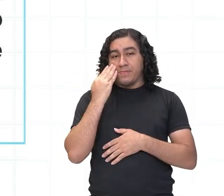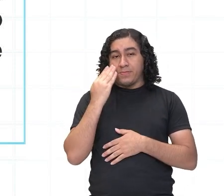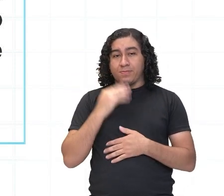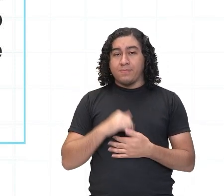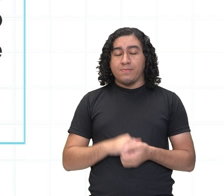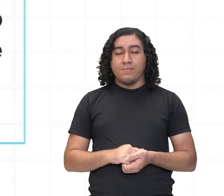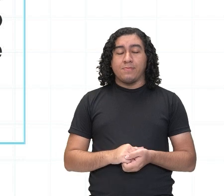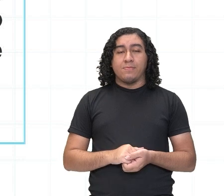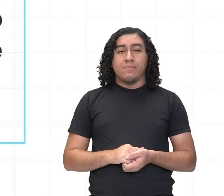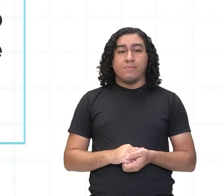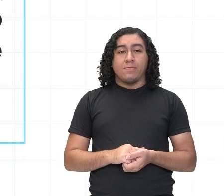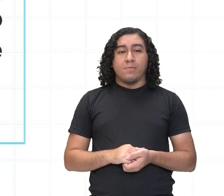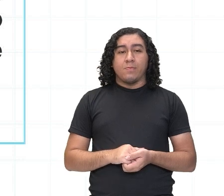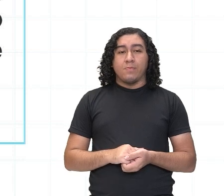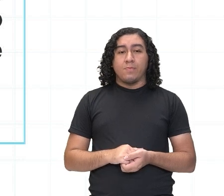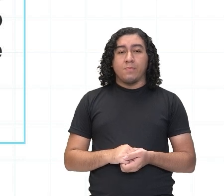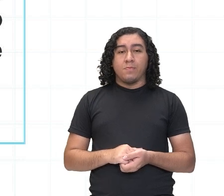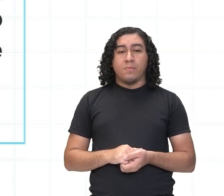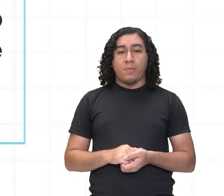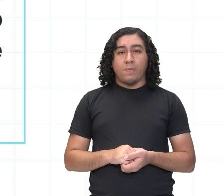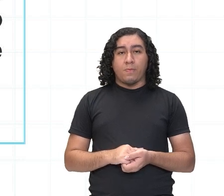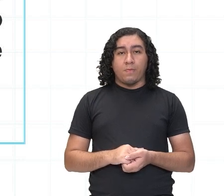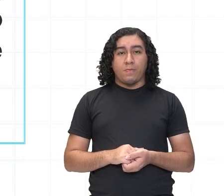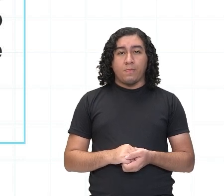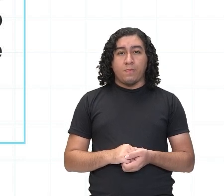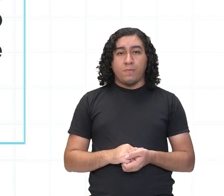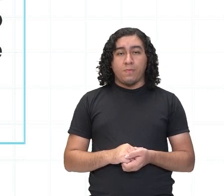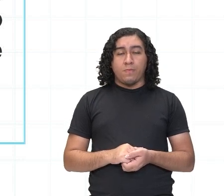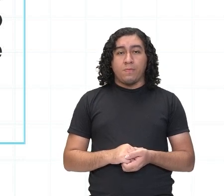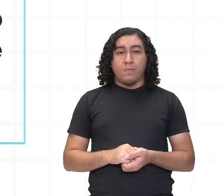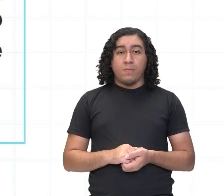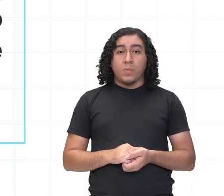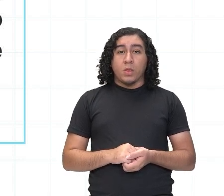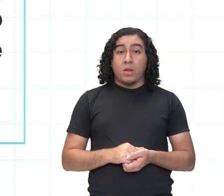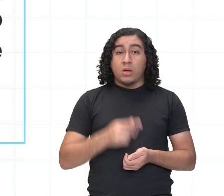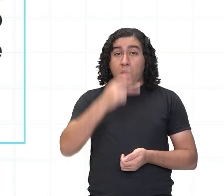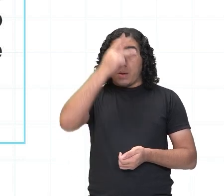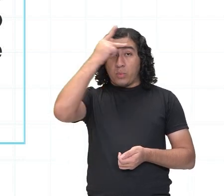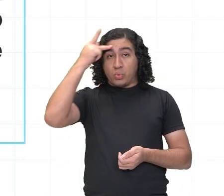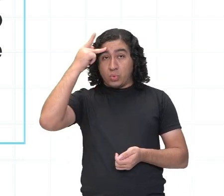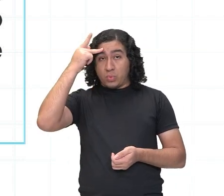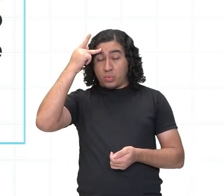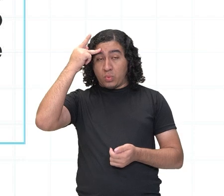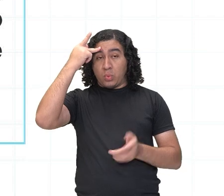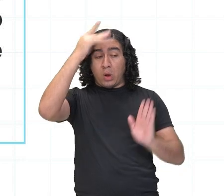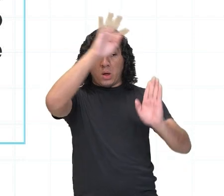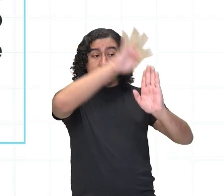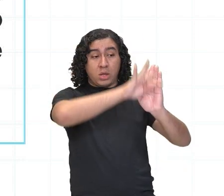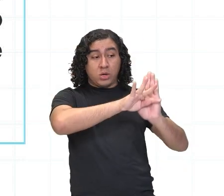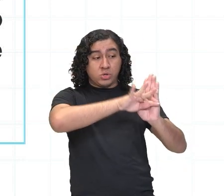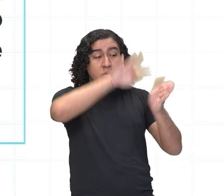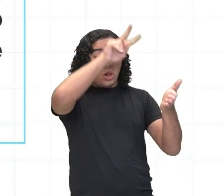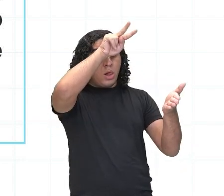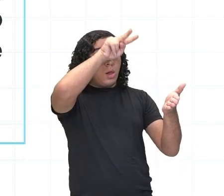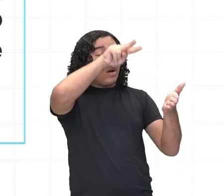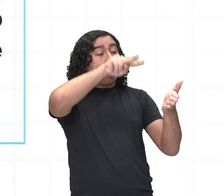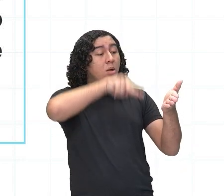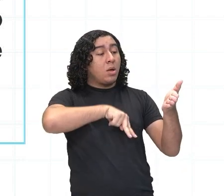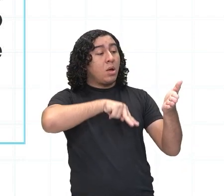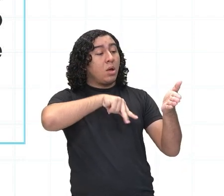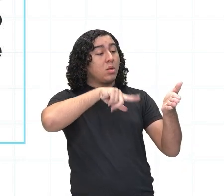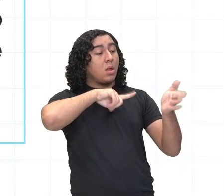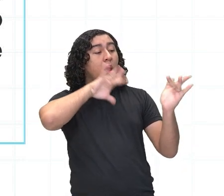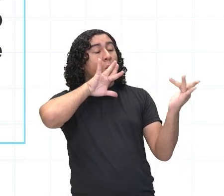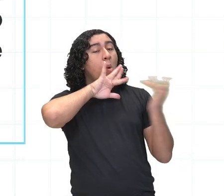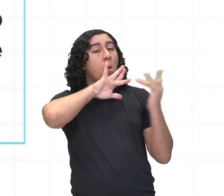parte em que o leitor irá ter contato com o tema debatido. E é também a parte, vamos dizer